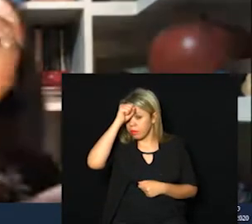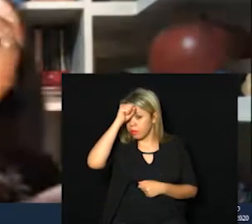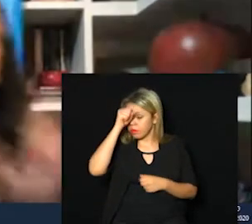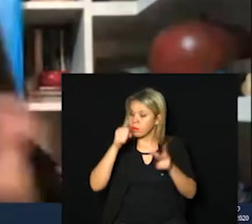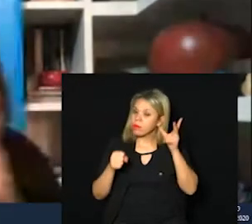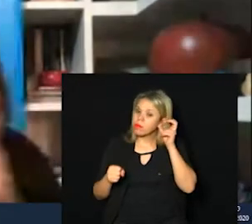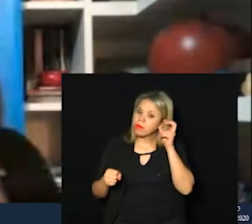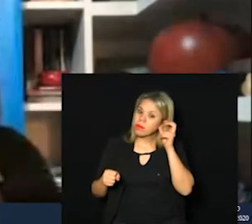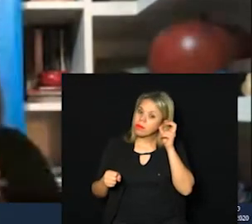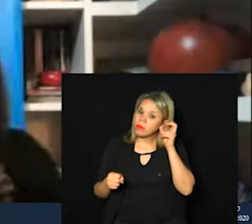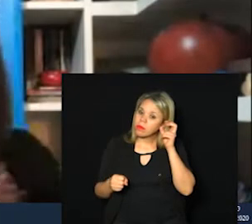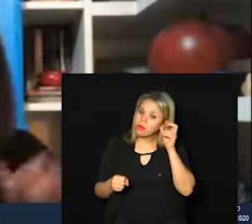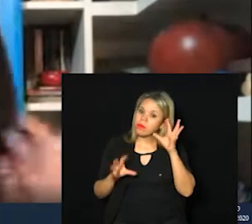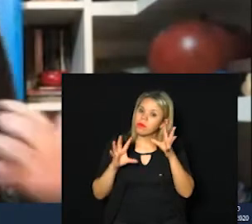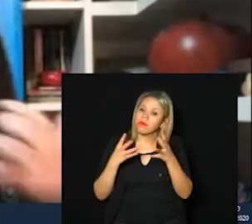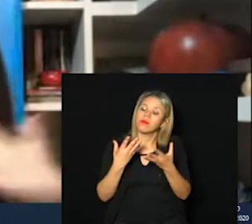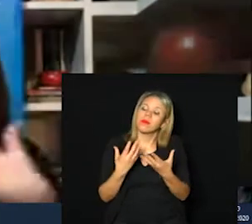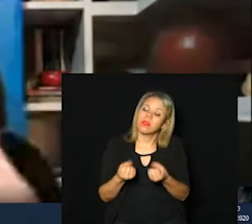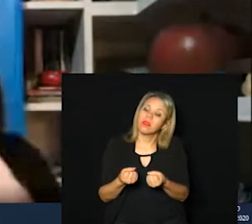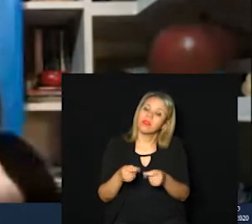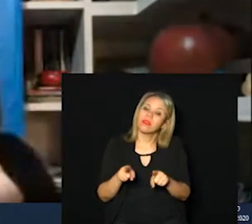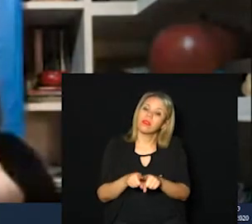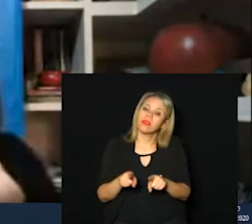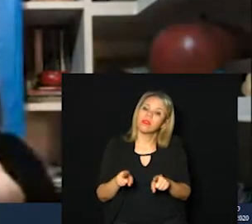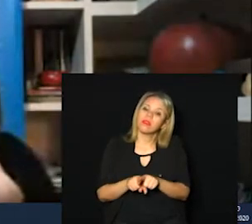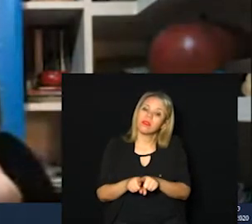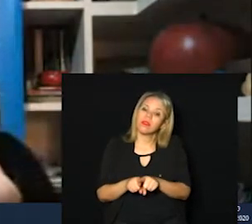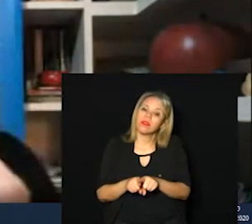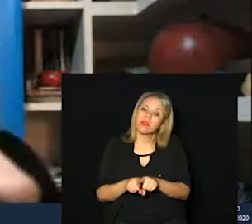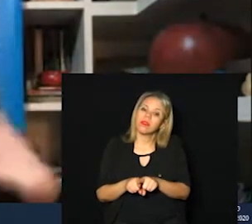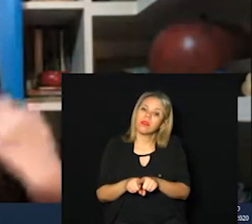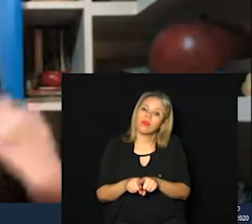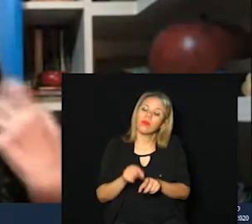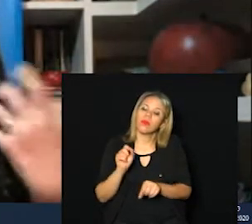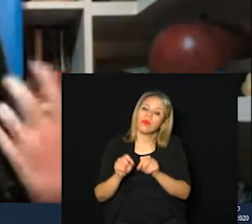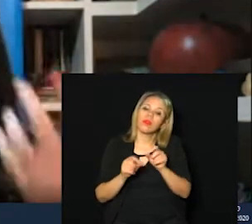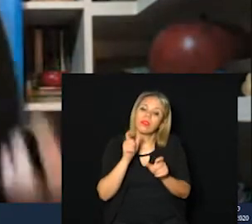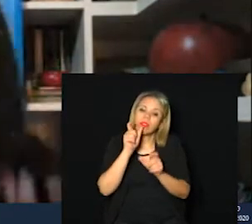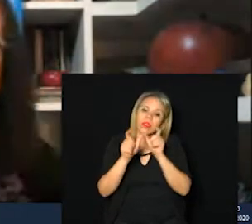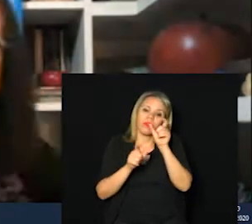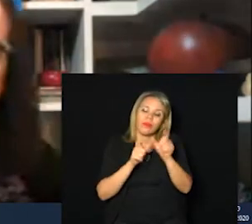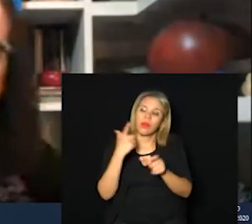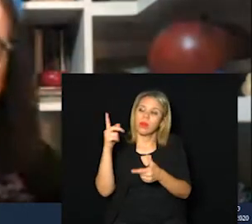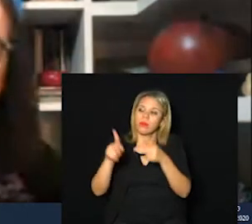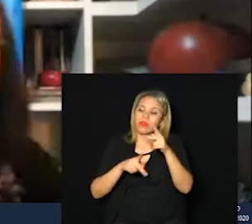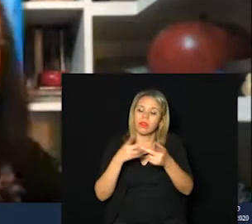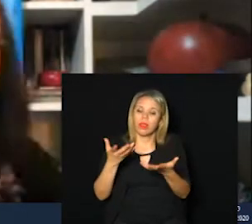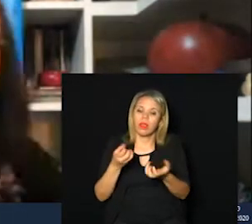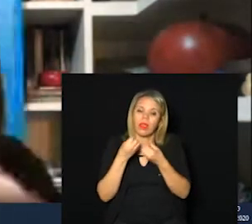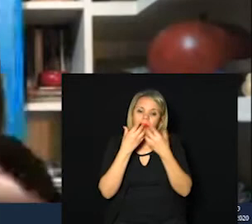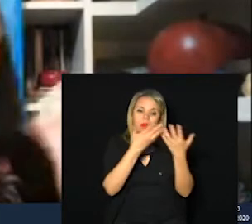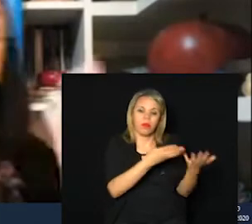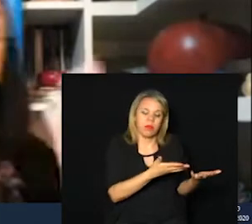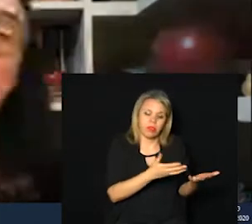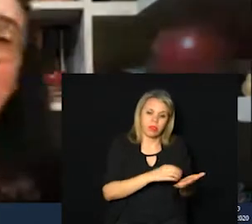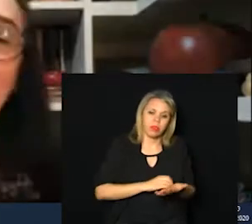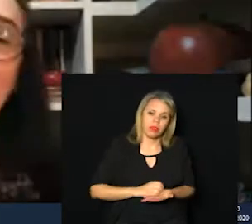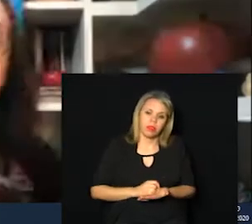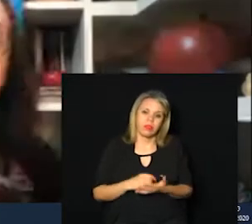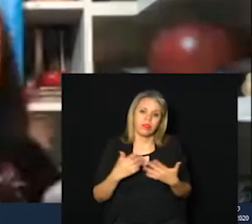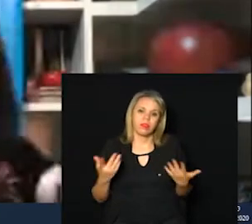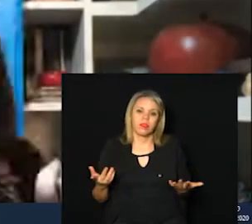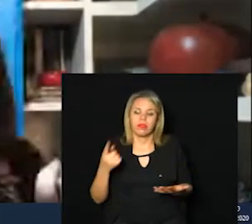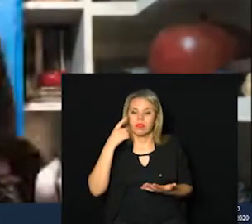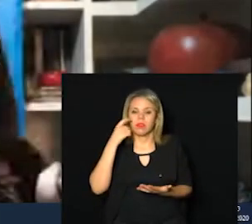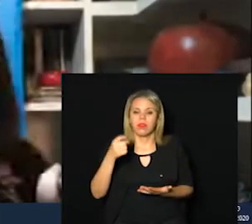ouvir para compreender o que nos está sendo dito, o que é que o outro quer comunicar, qual é a intenção dele